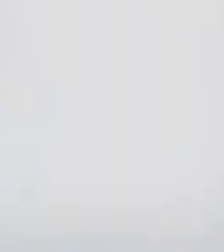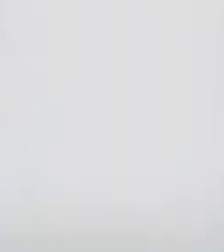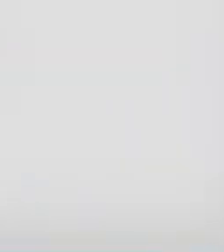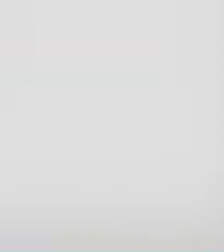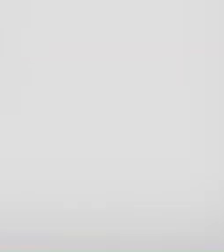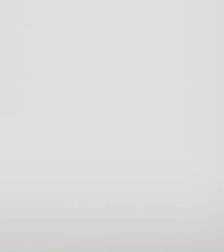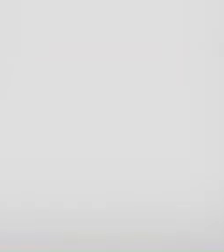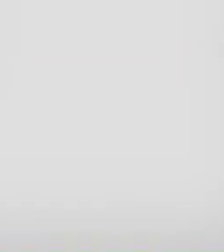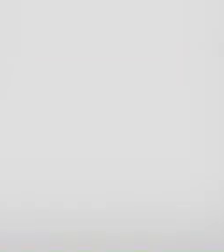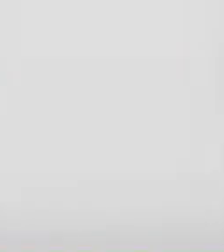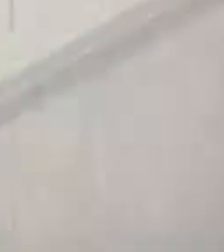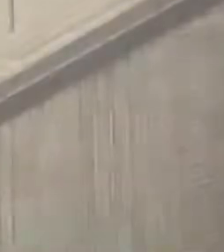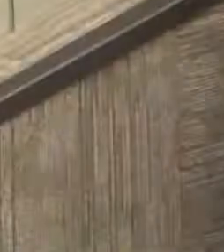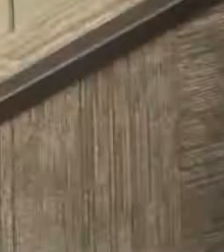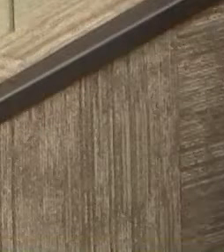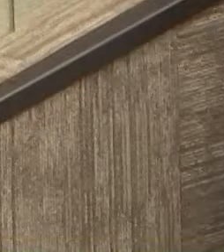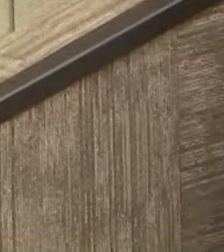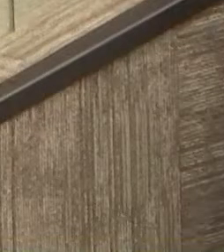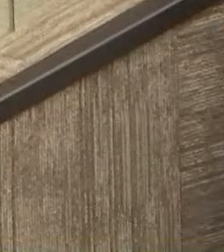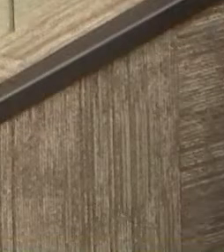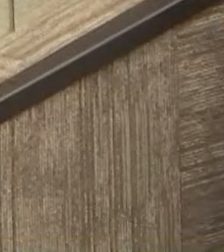TV Câmara, Campinas.